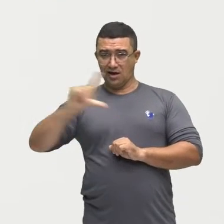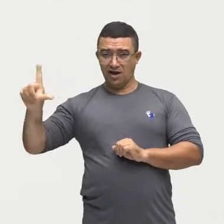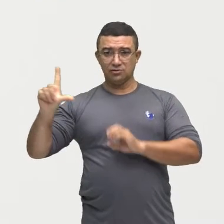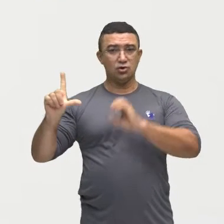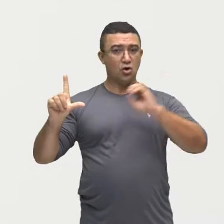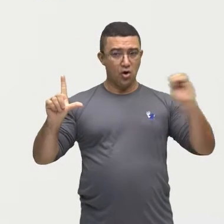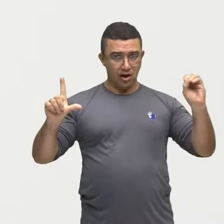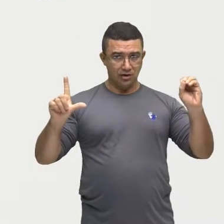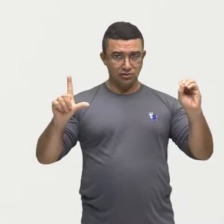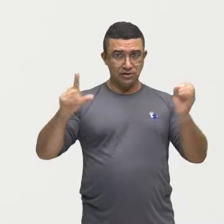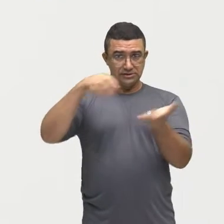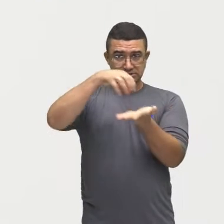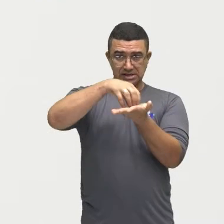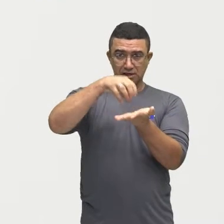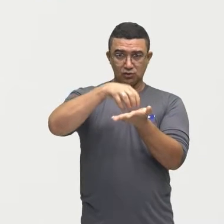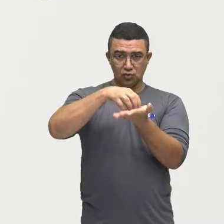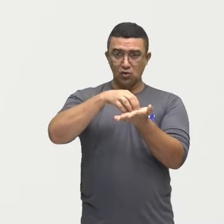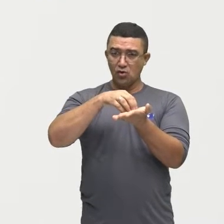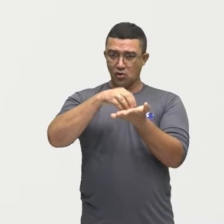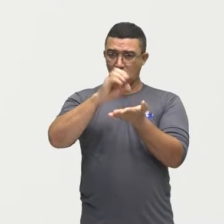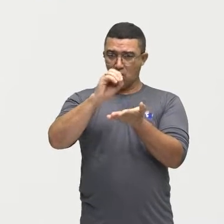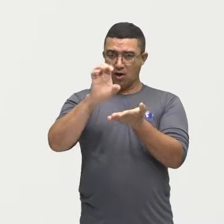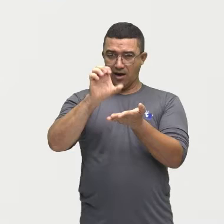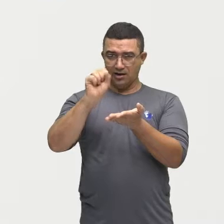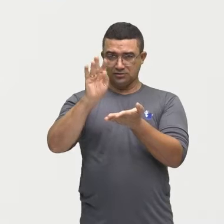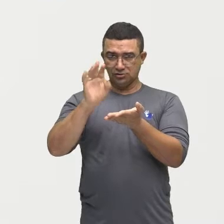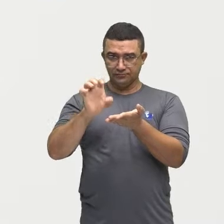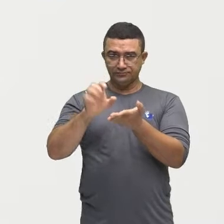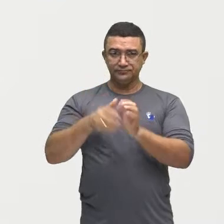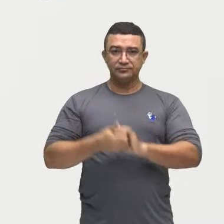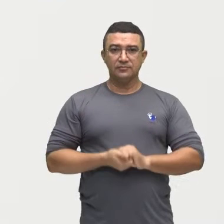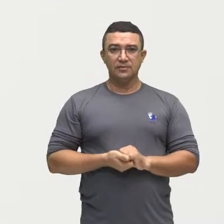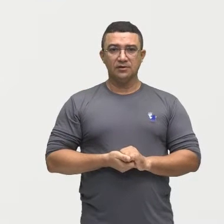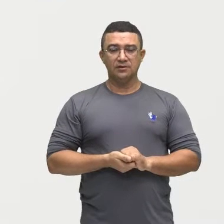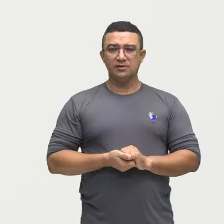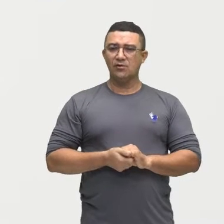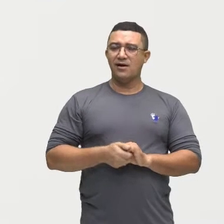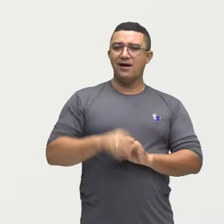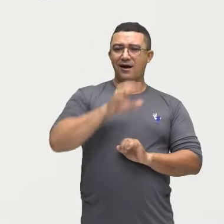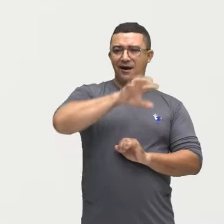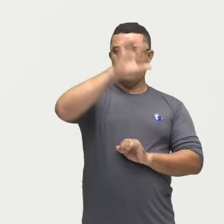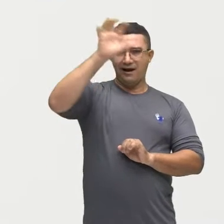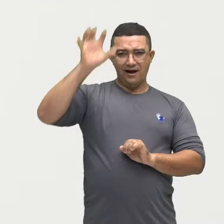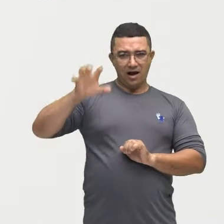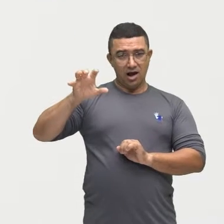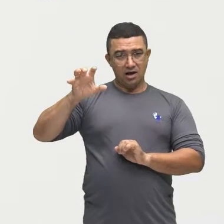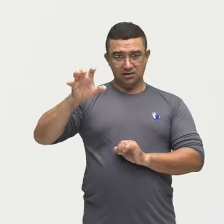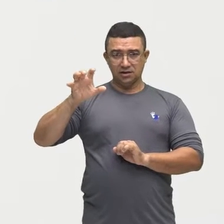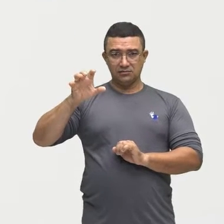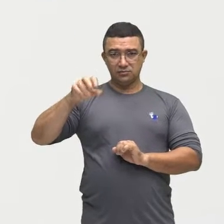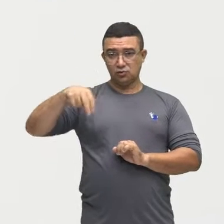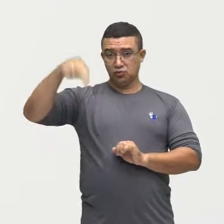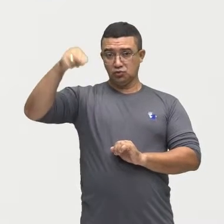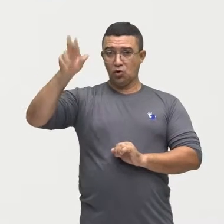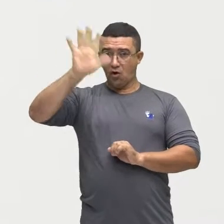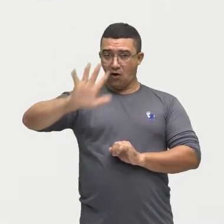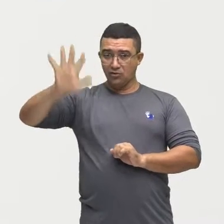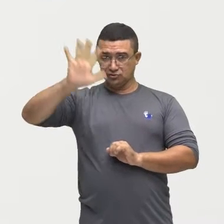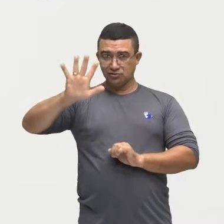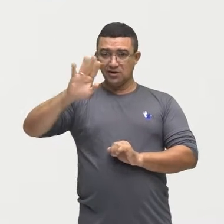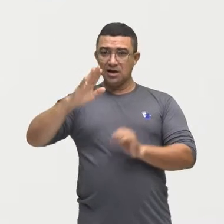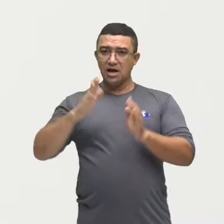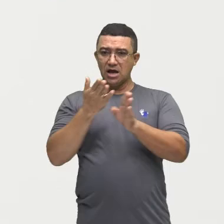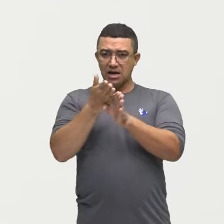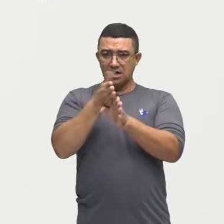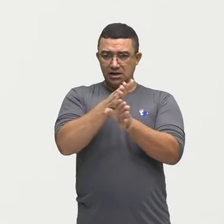oeste, centro-oeste. E aí nós temos aí o território nordestino, ele vai limitar-se com as regiões norte, que no caso